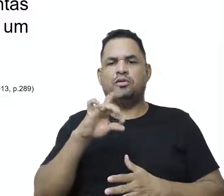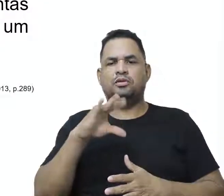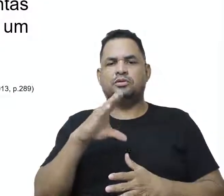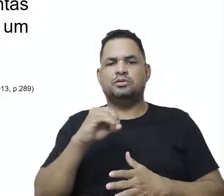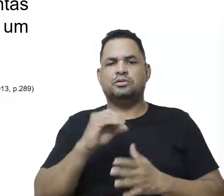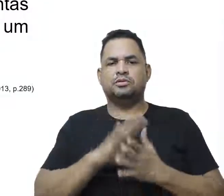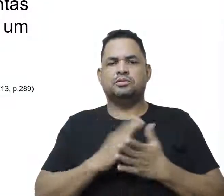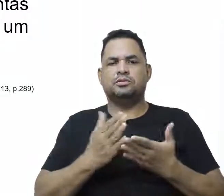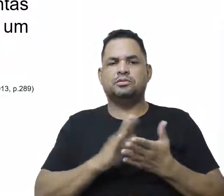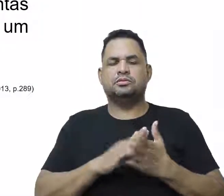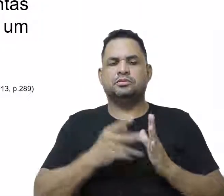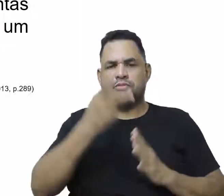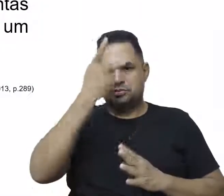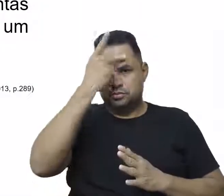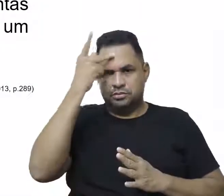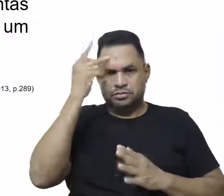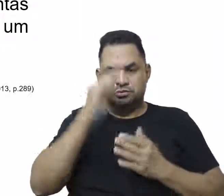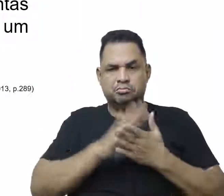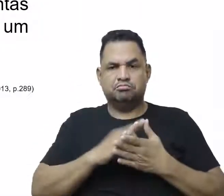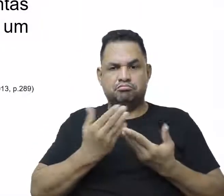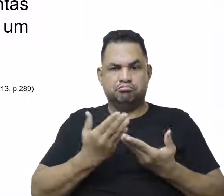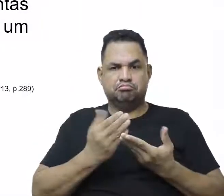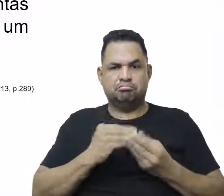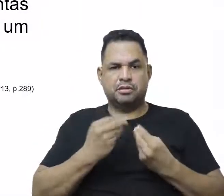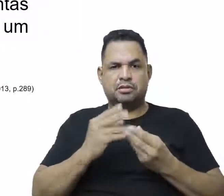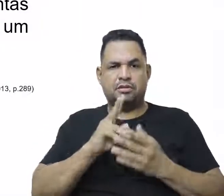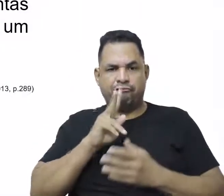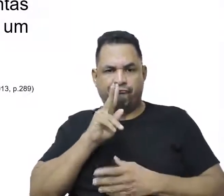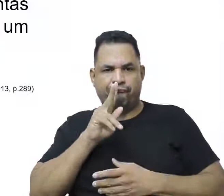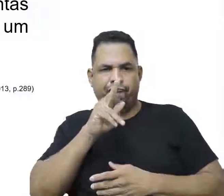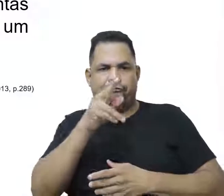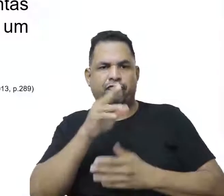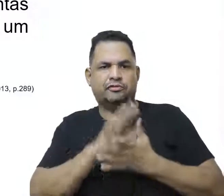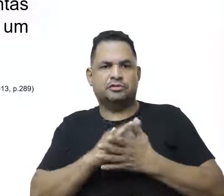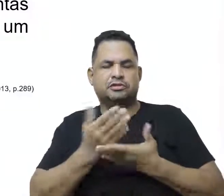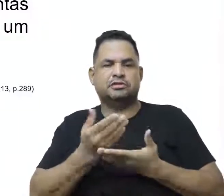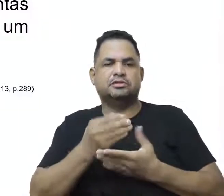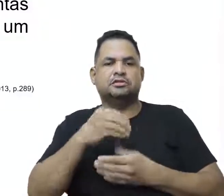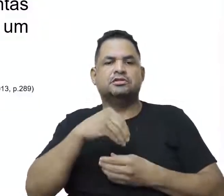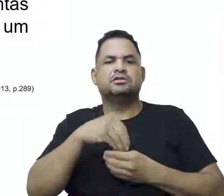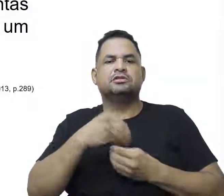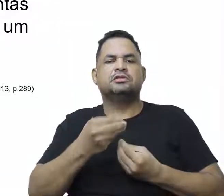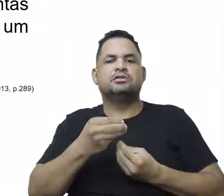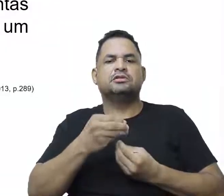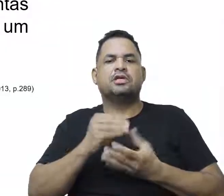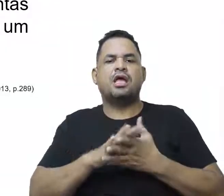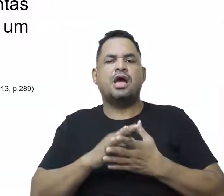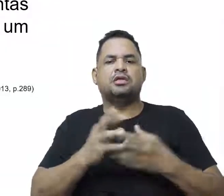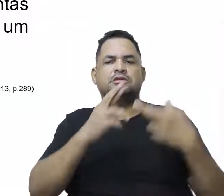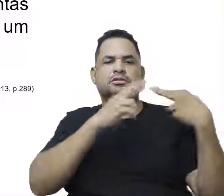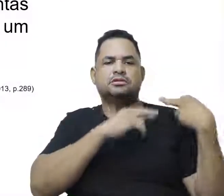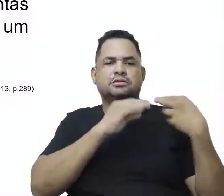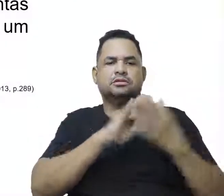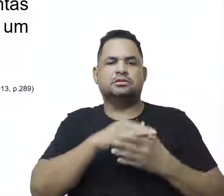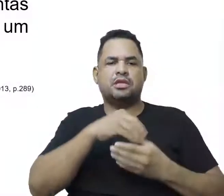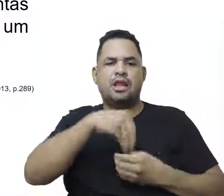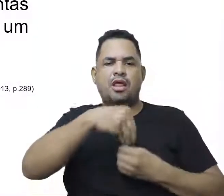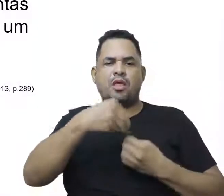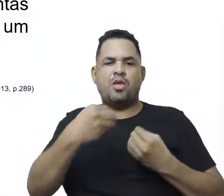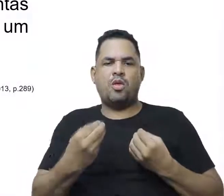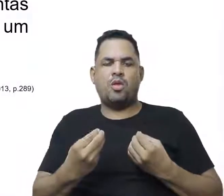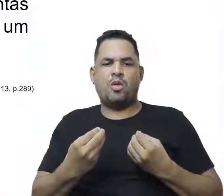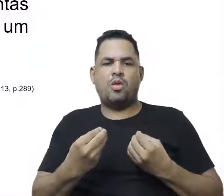pessoas atribuíam as entidades e forças Sobrenaturais as responsabilidades pelos acontecimentos Então esse é o primeiro